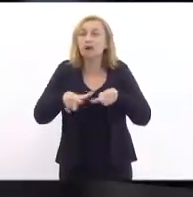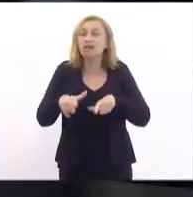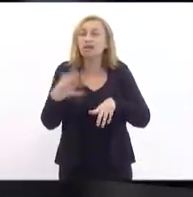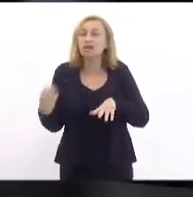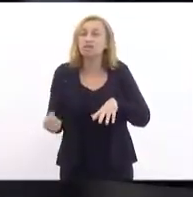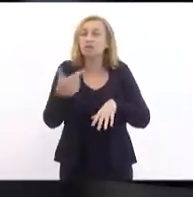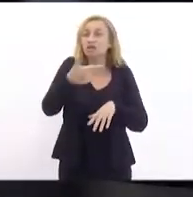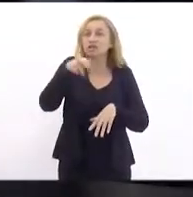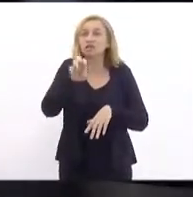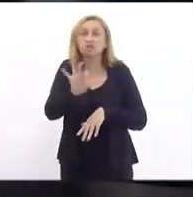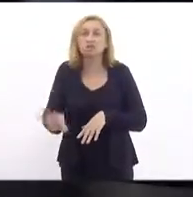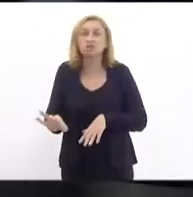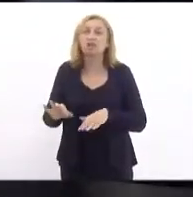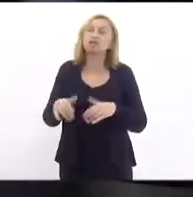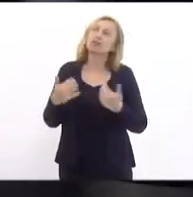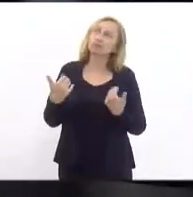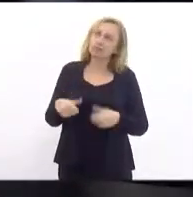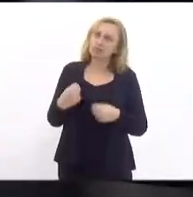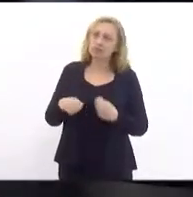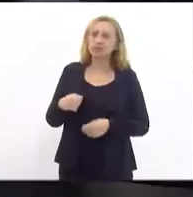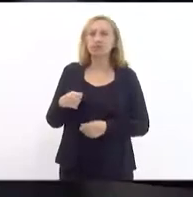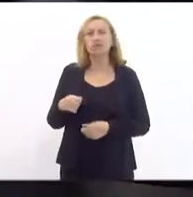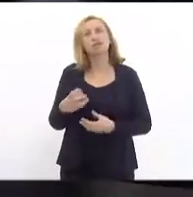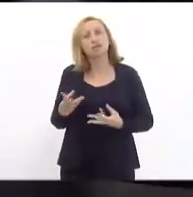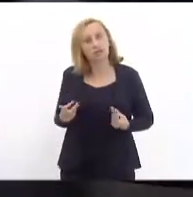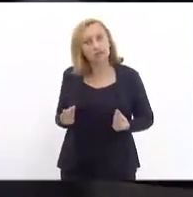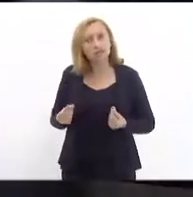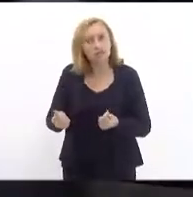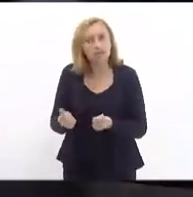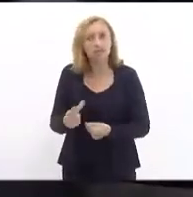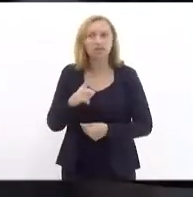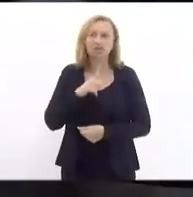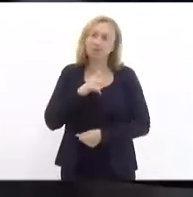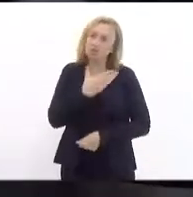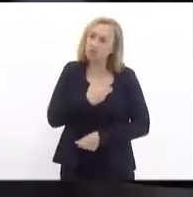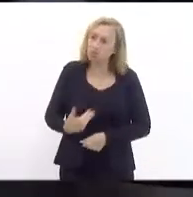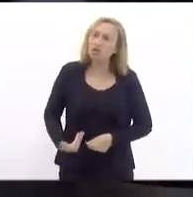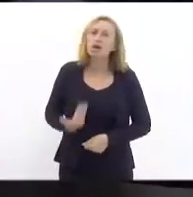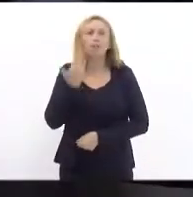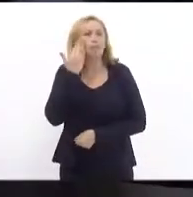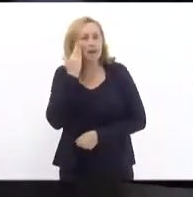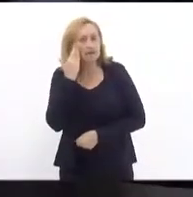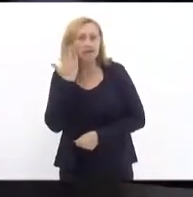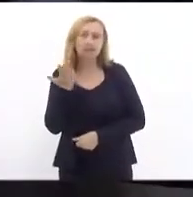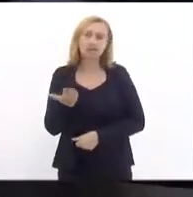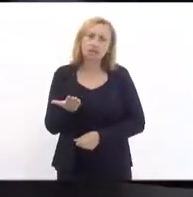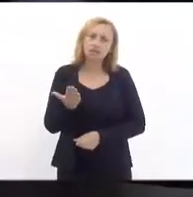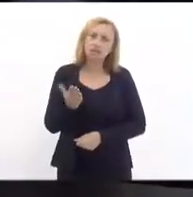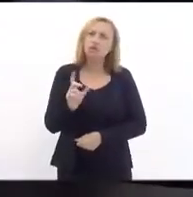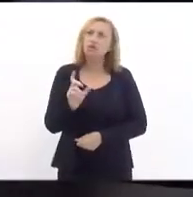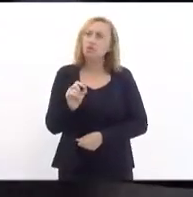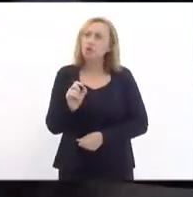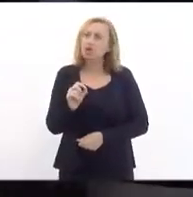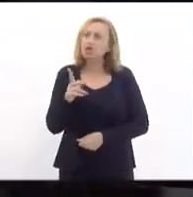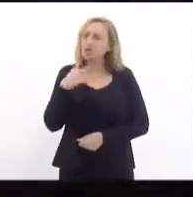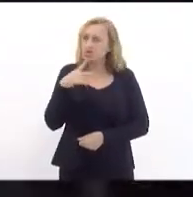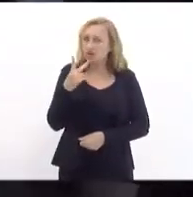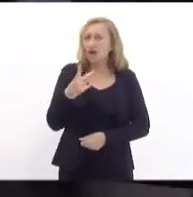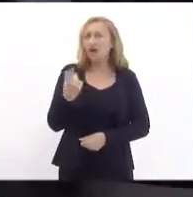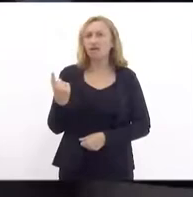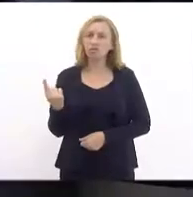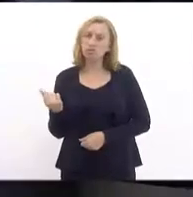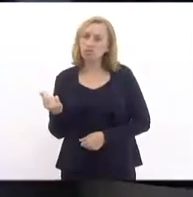25%? Então, tem que ter, pelo menos, sensibilidade do governo para entender o que está sendo imposto nessa